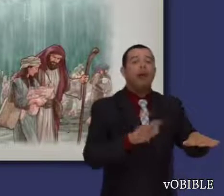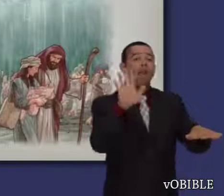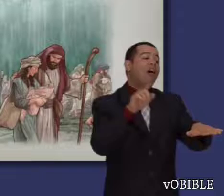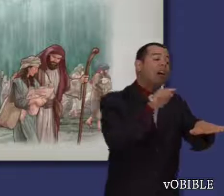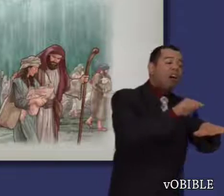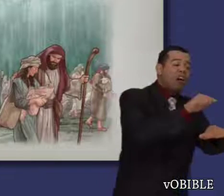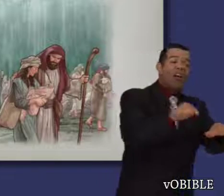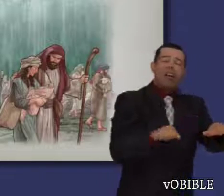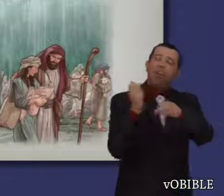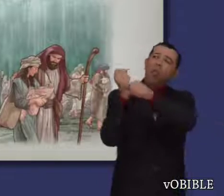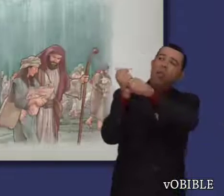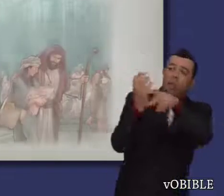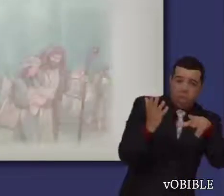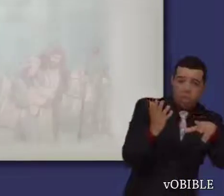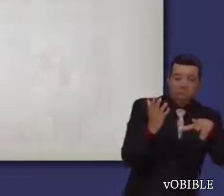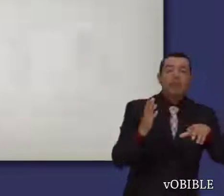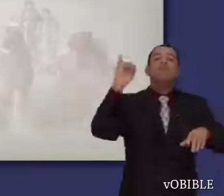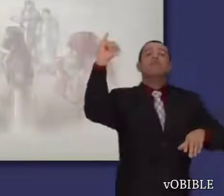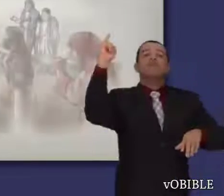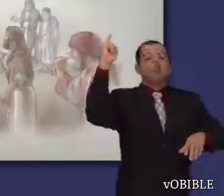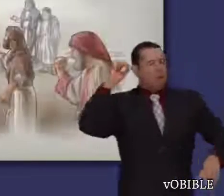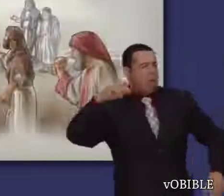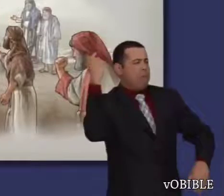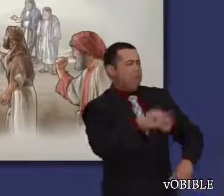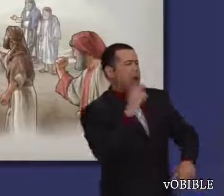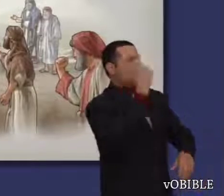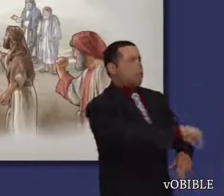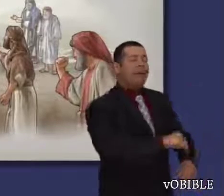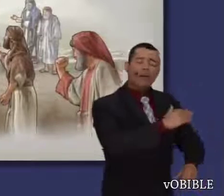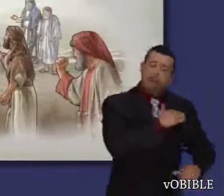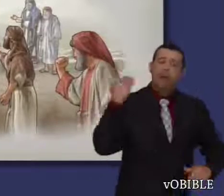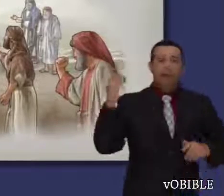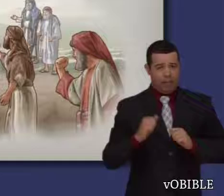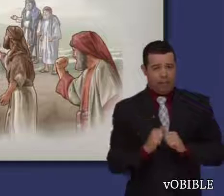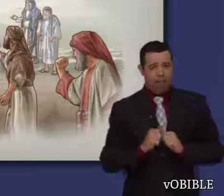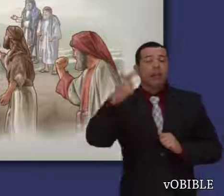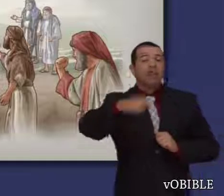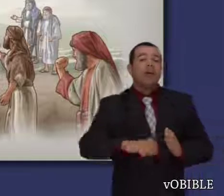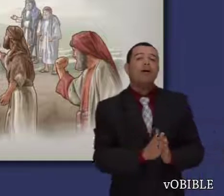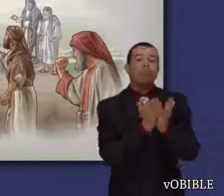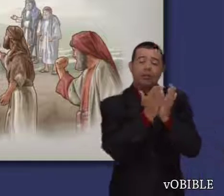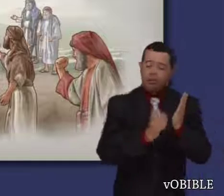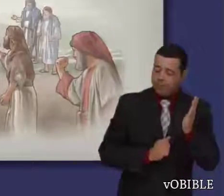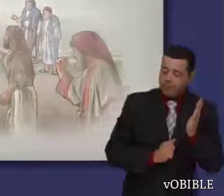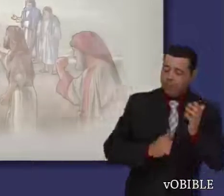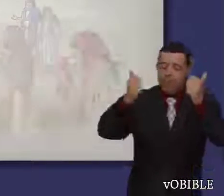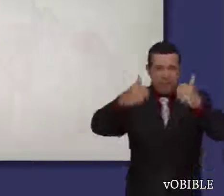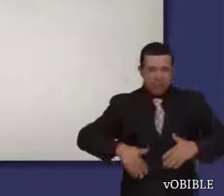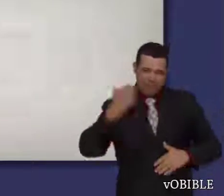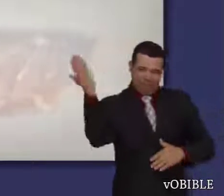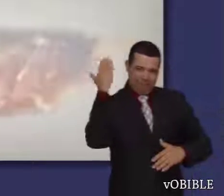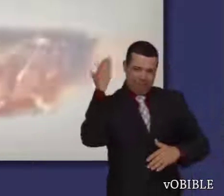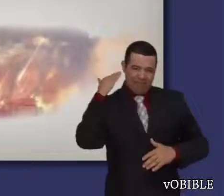ter libertado seu povo do Egito, ele destruiu os israelitas que mostraram que não tinham fé.